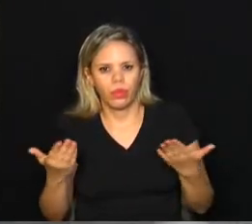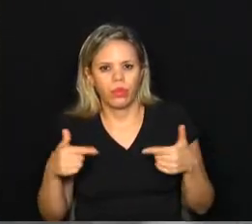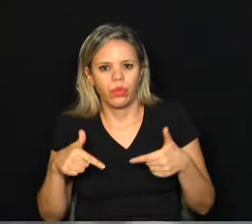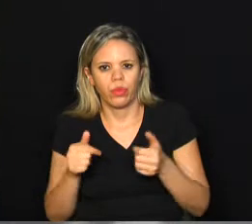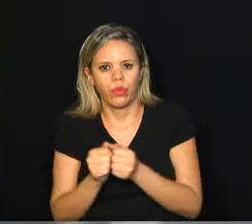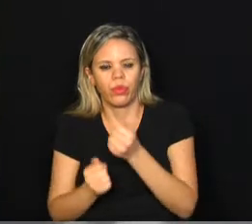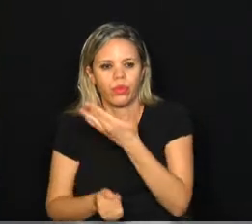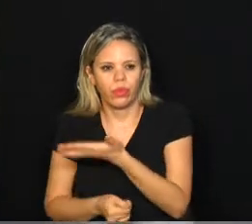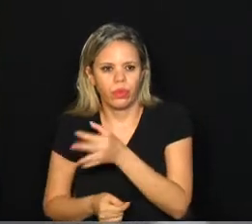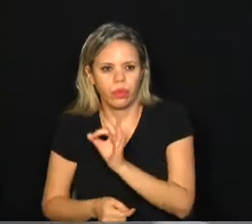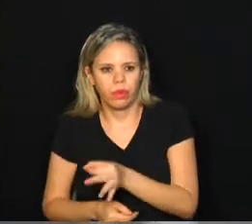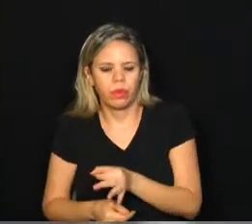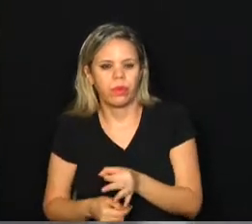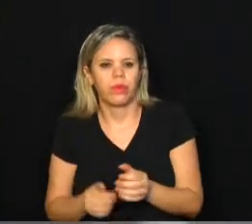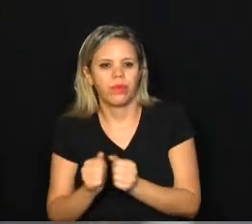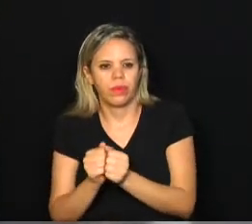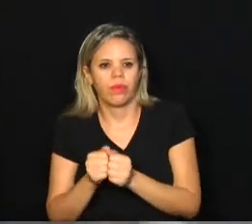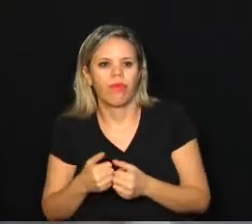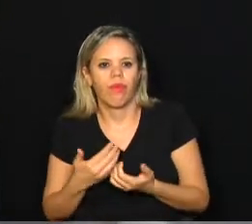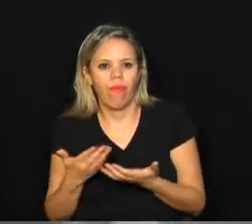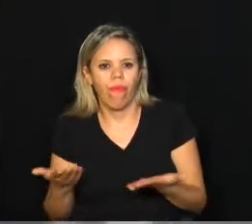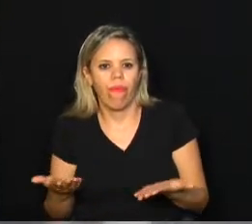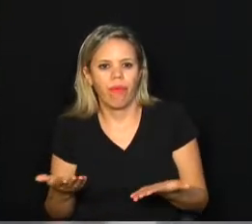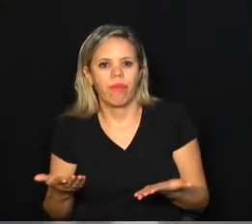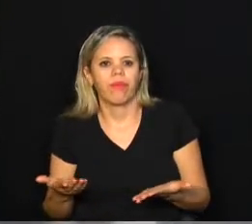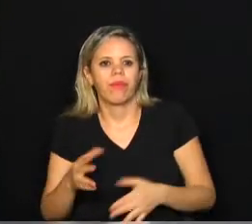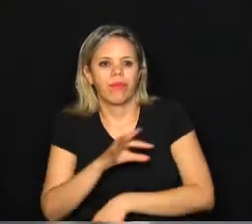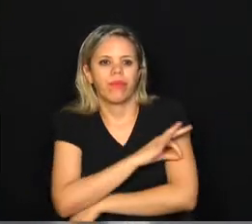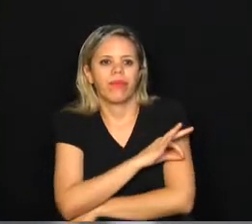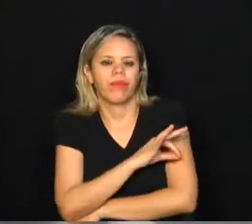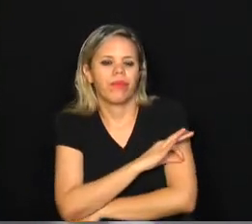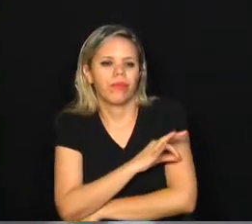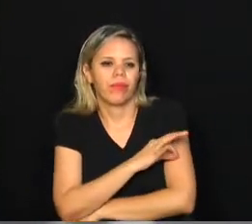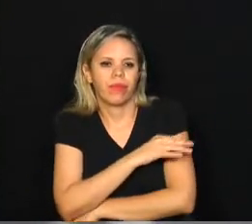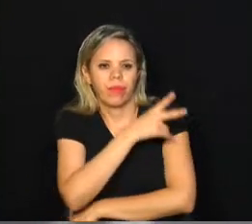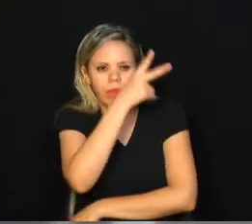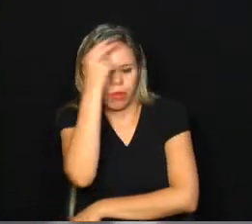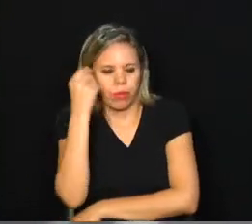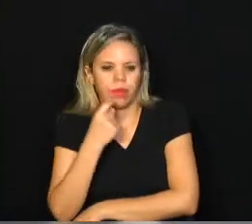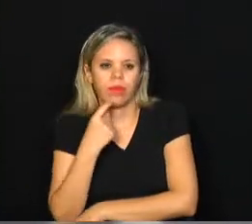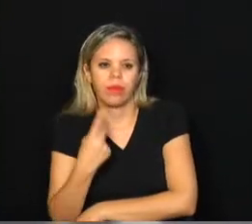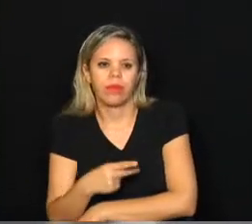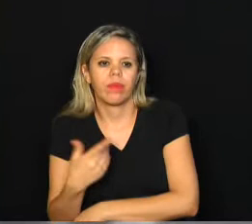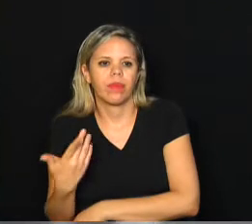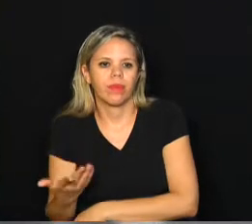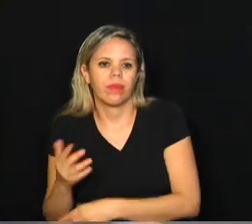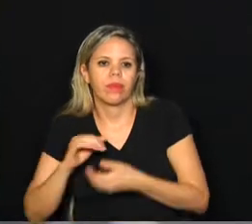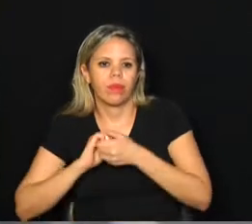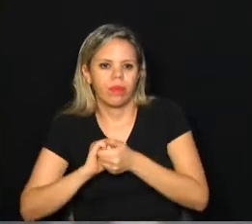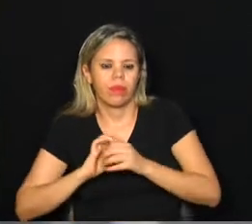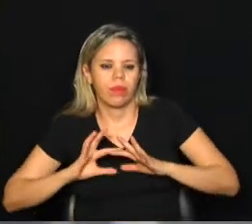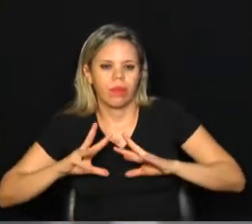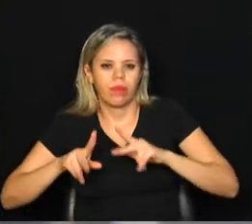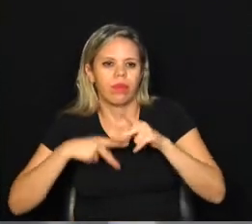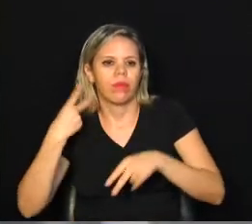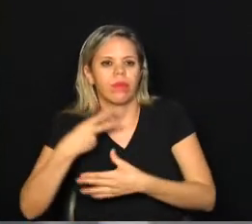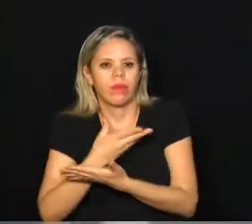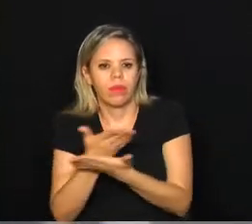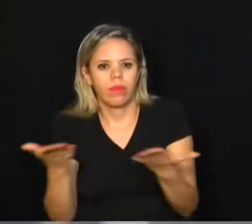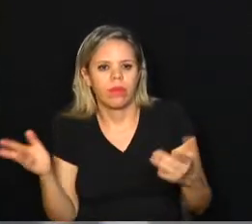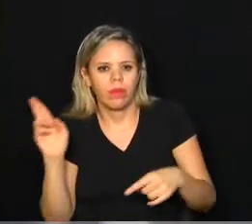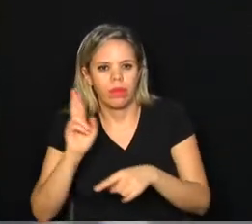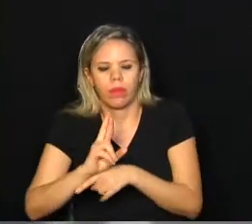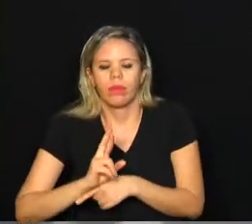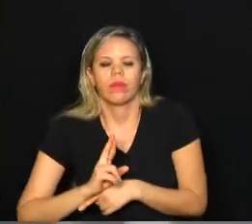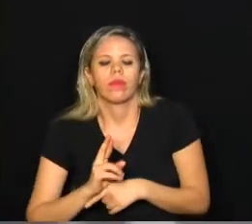ela, certamente, e estar aqui junto ao Poder Executivo da Prefeitura Municipal de Campinas. Cumprimentar todos os vereadores, representantes de